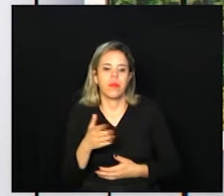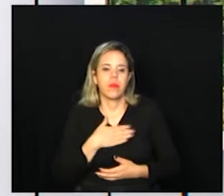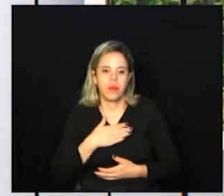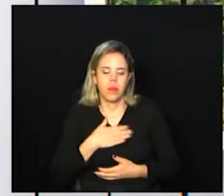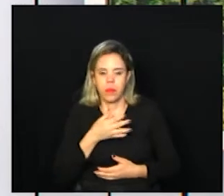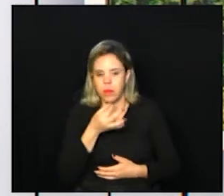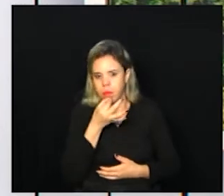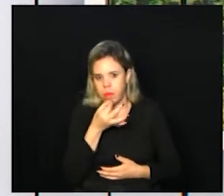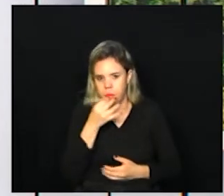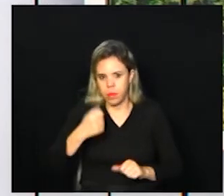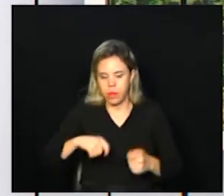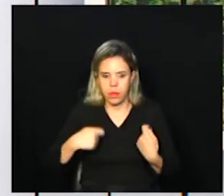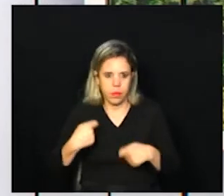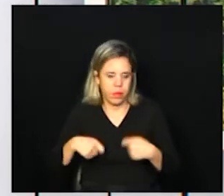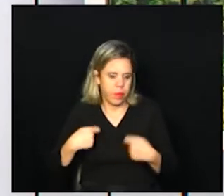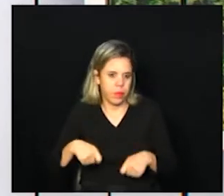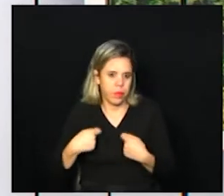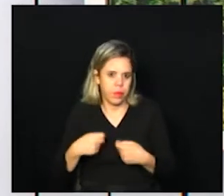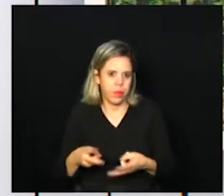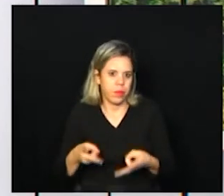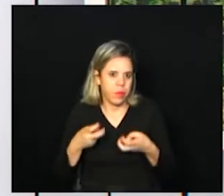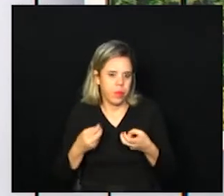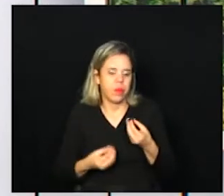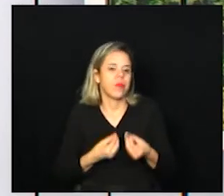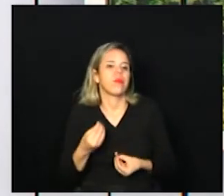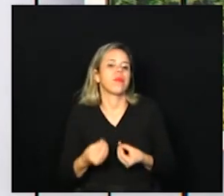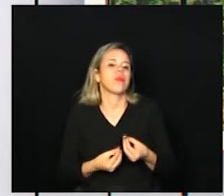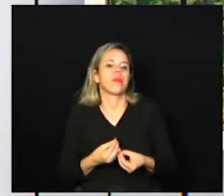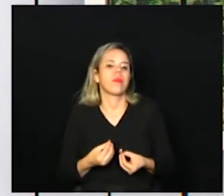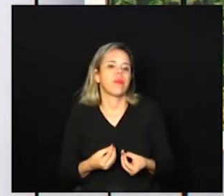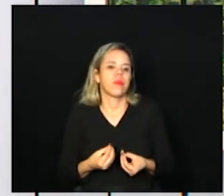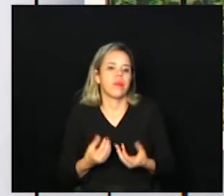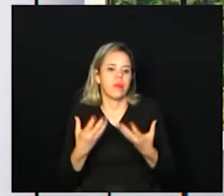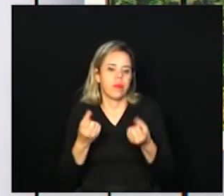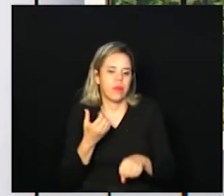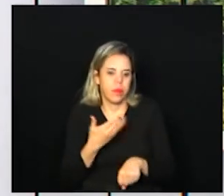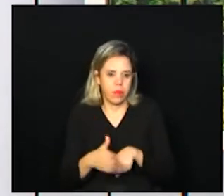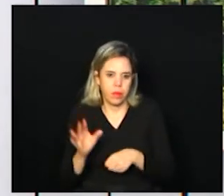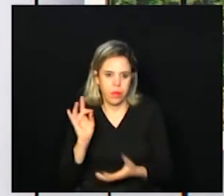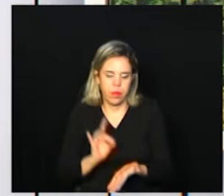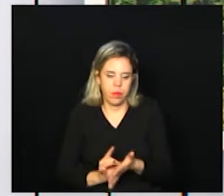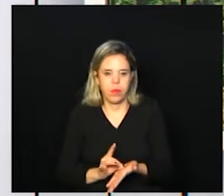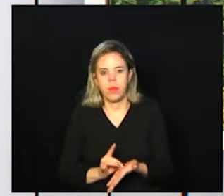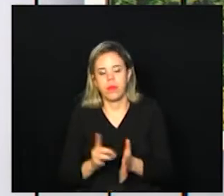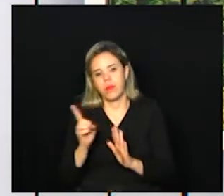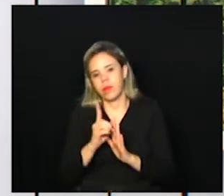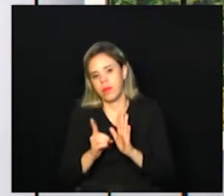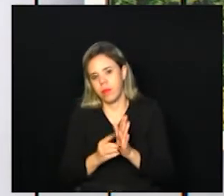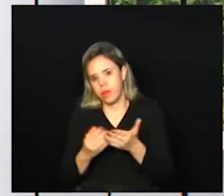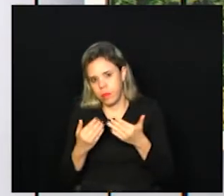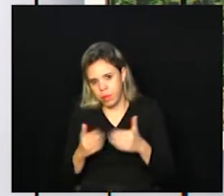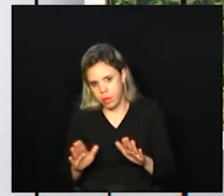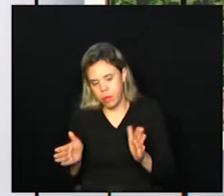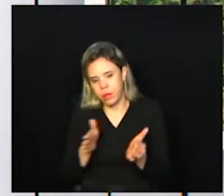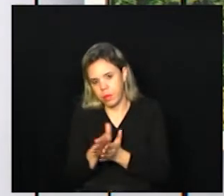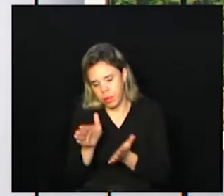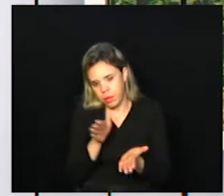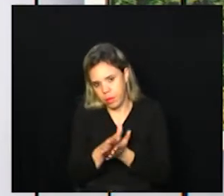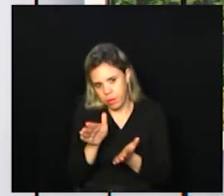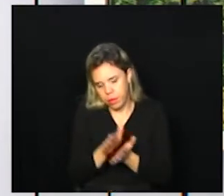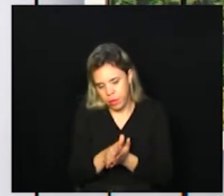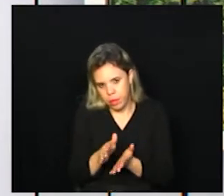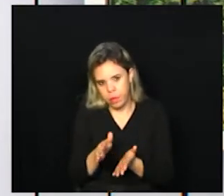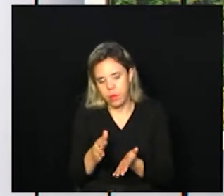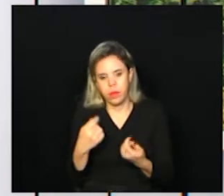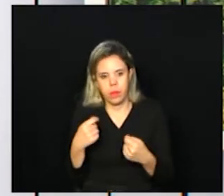avaliação: precisamos ver como que isso vai descer para a realidade, né? Porque o decreto foi publicado, mas a gente